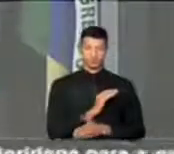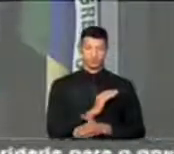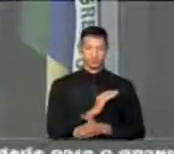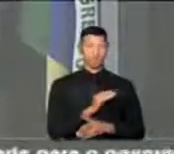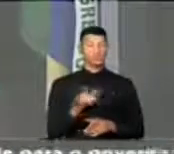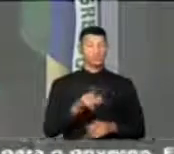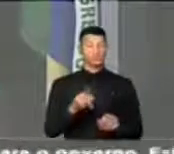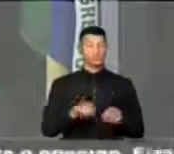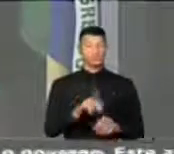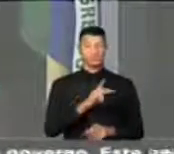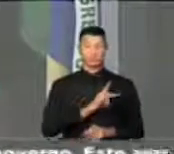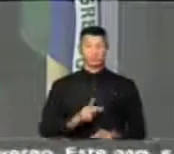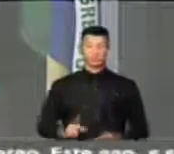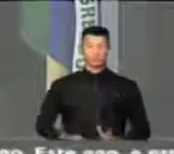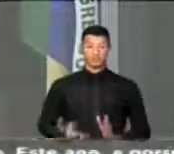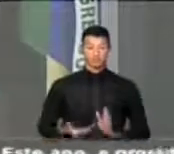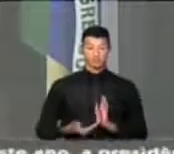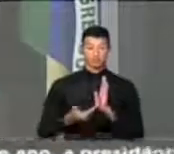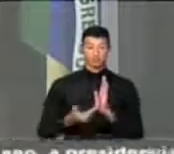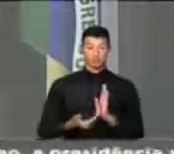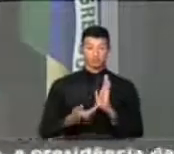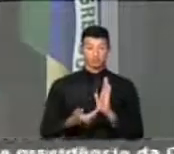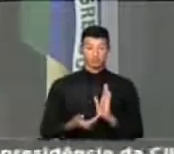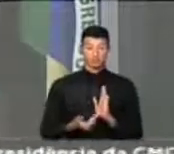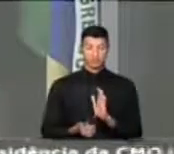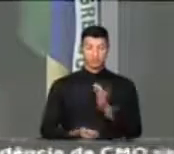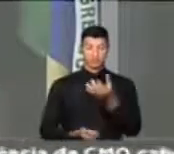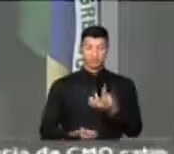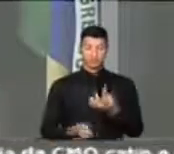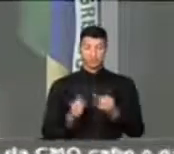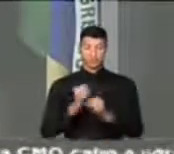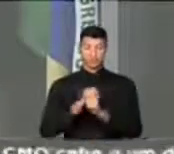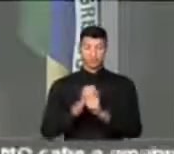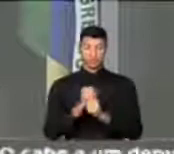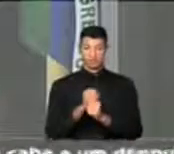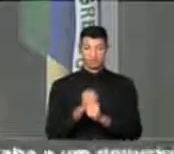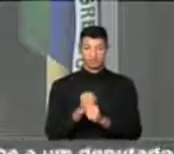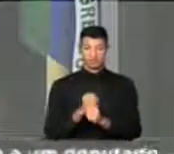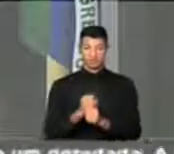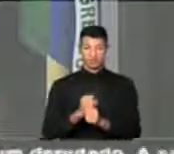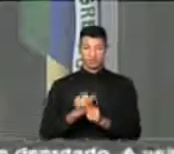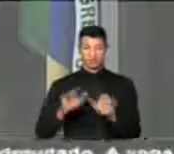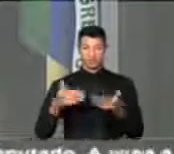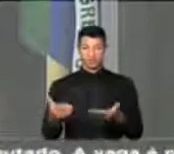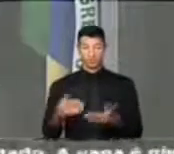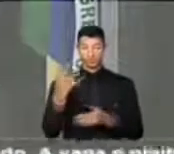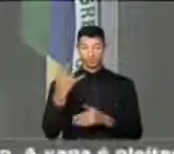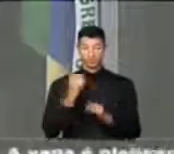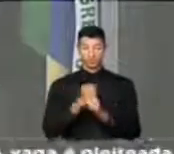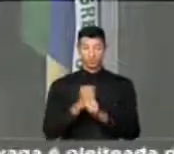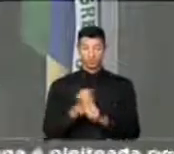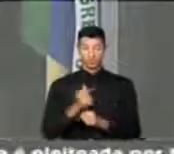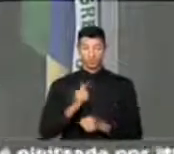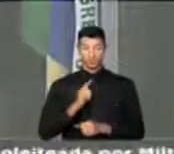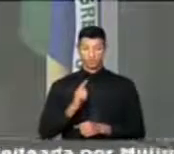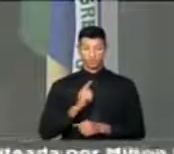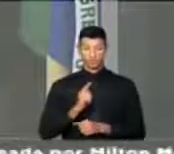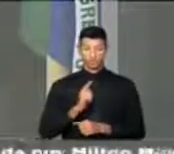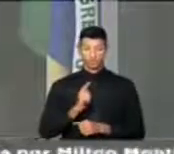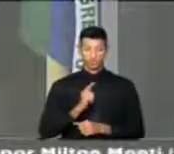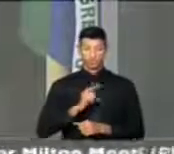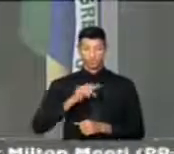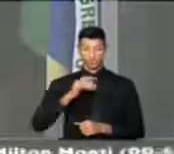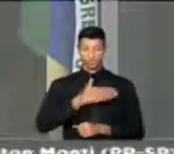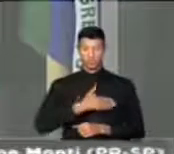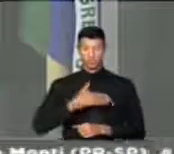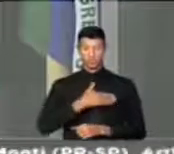E a presidência dessa casa por 6 anos, dos quais por 4 anos eu tive o